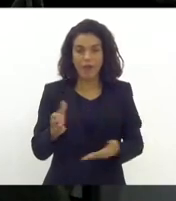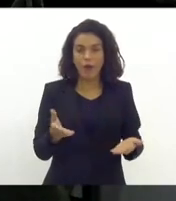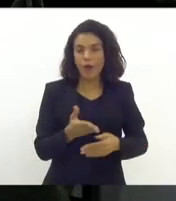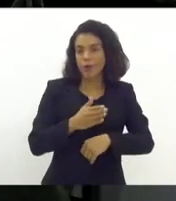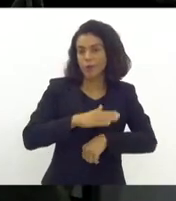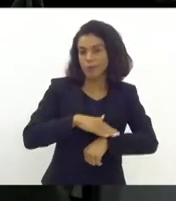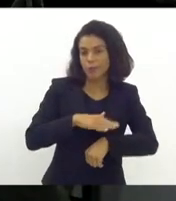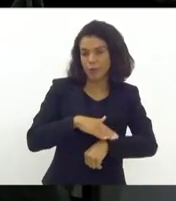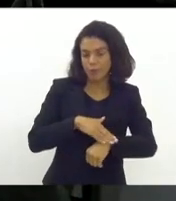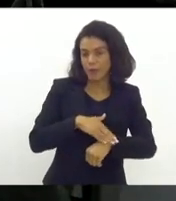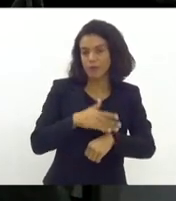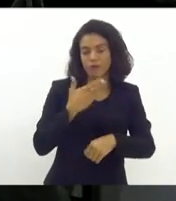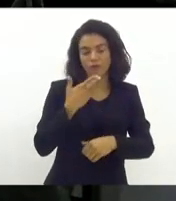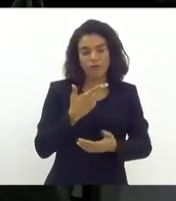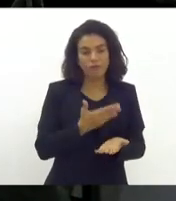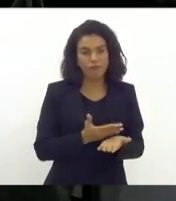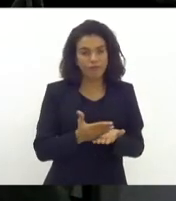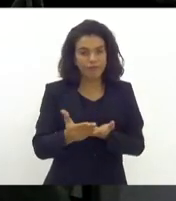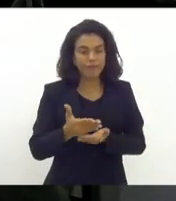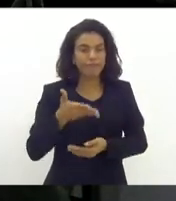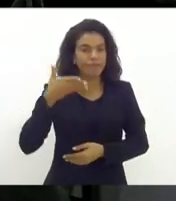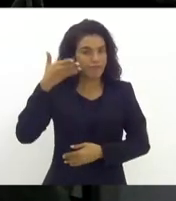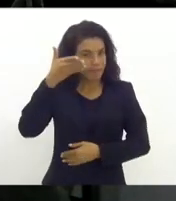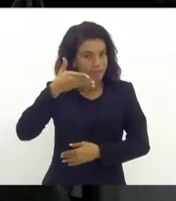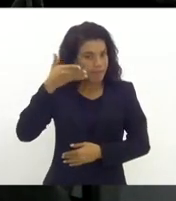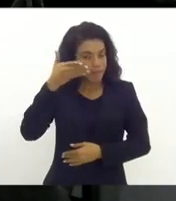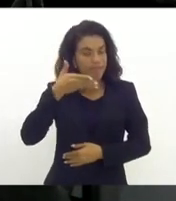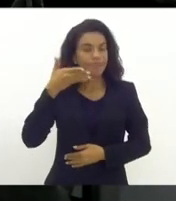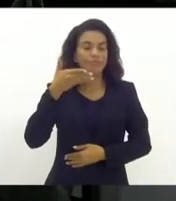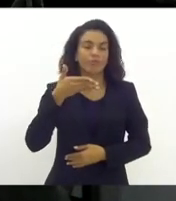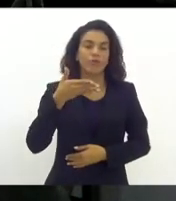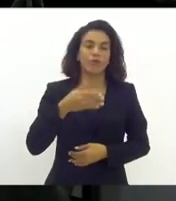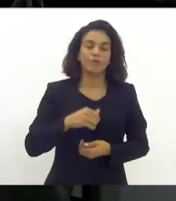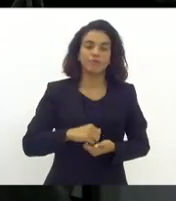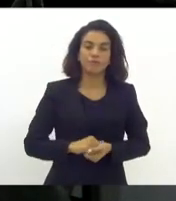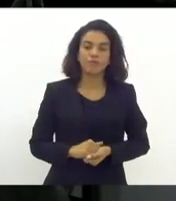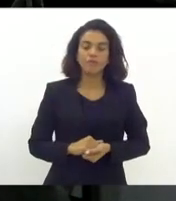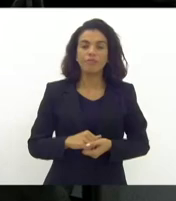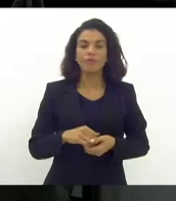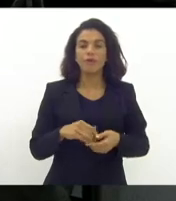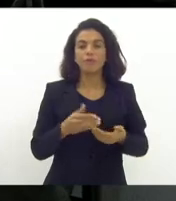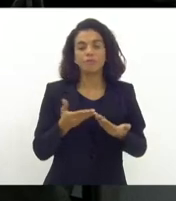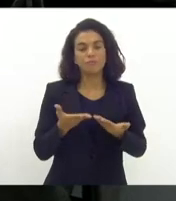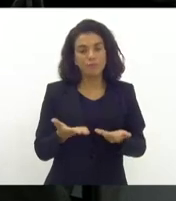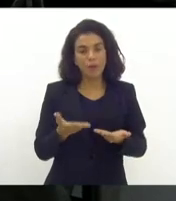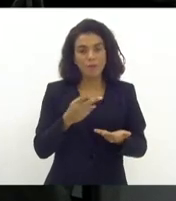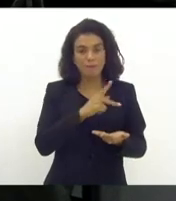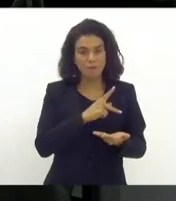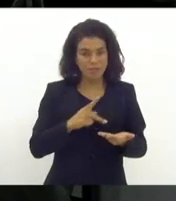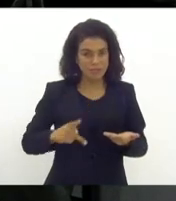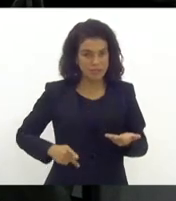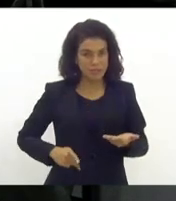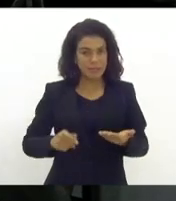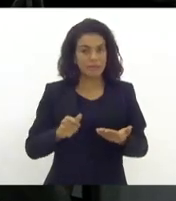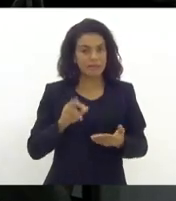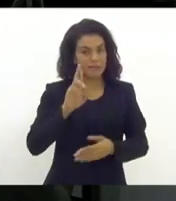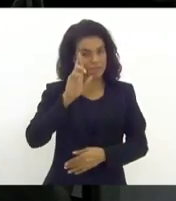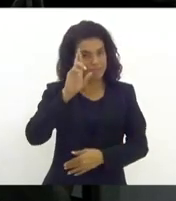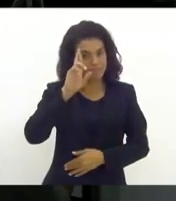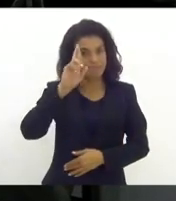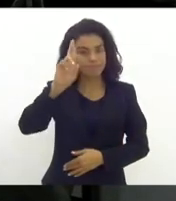dando início a palavra aqui dos trabalhos dos trabalhos para presidente da frente deputadas